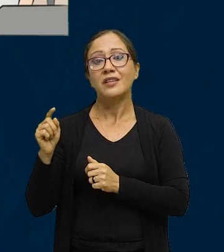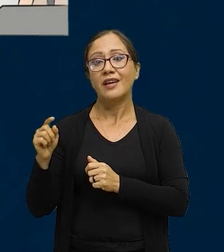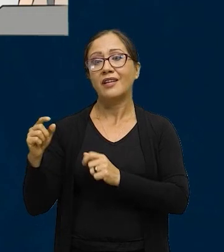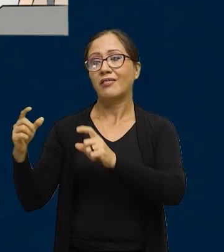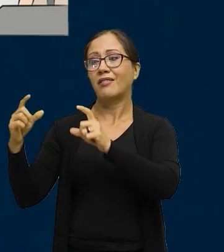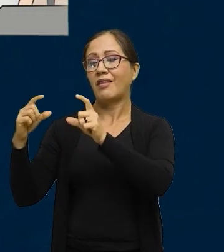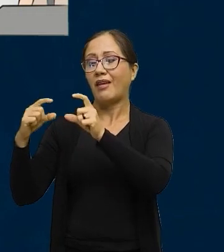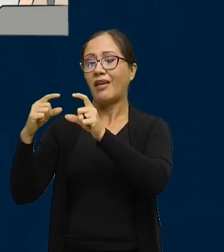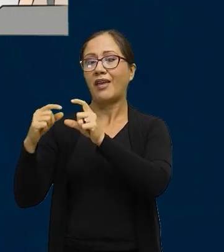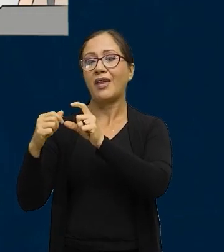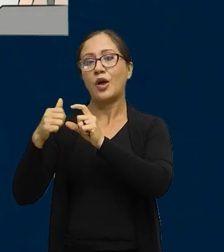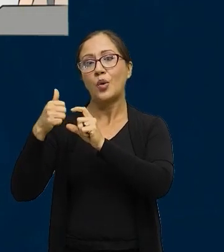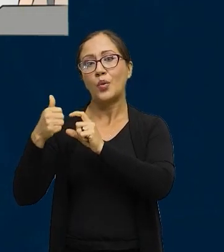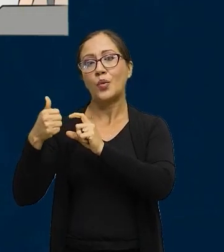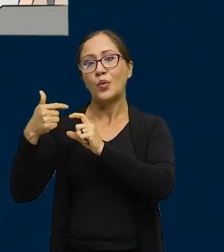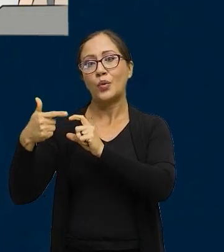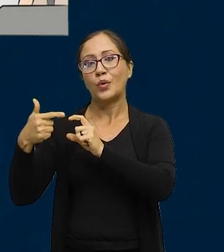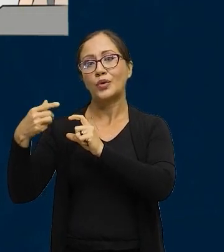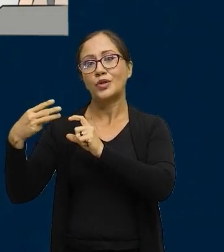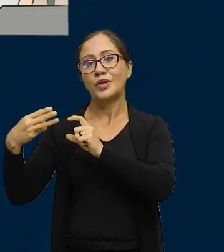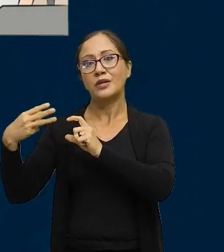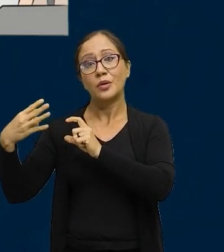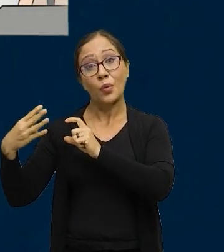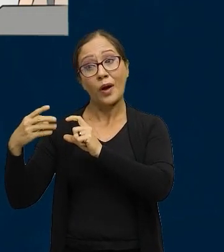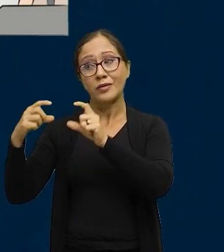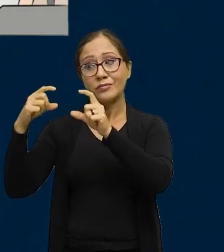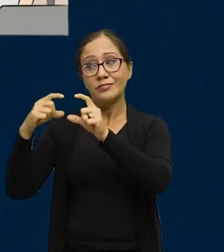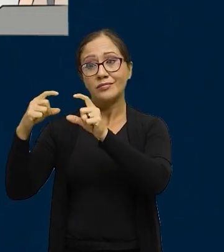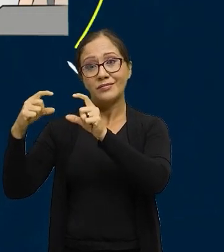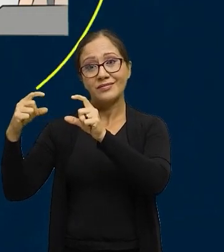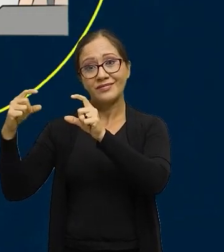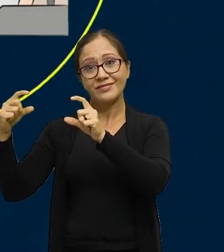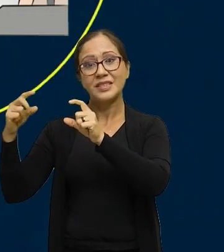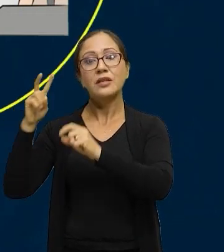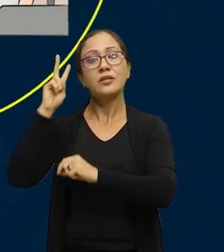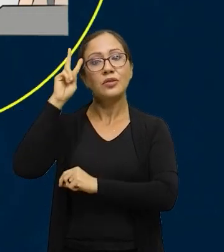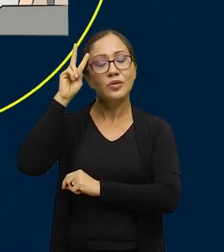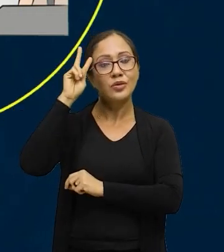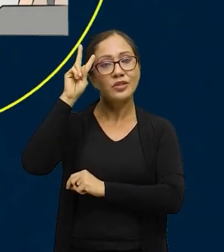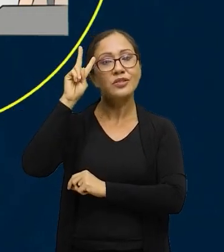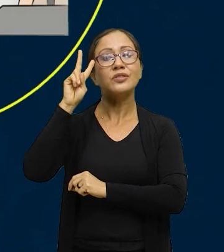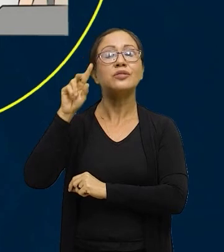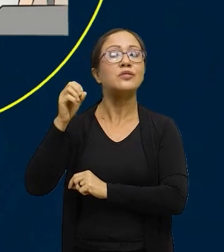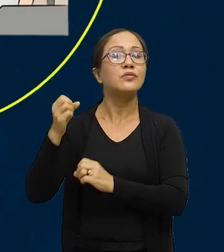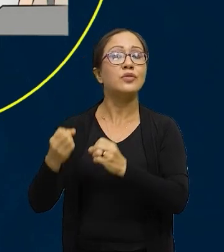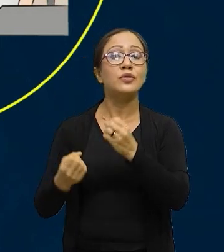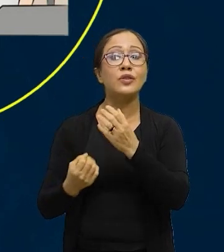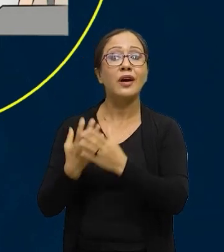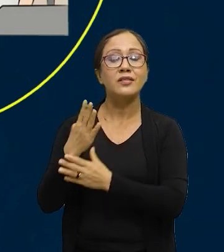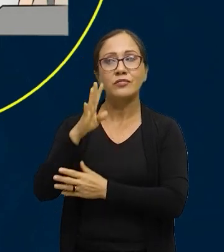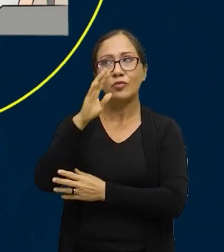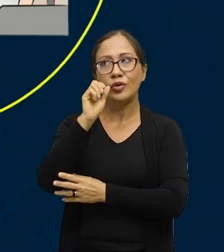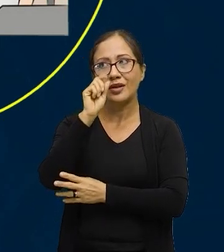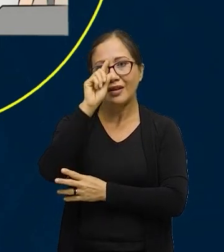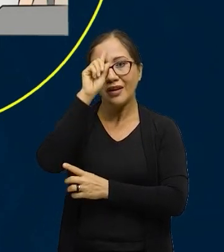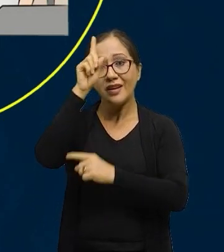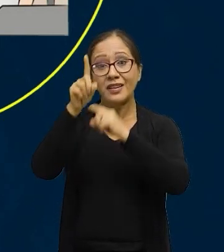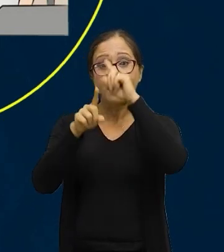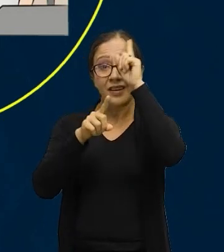frame, 1, 2, 3, 4 frames. Essa história foi construída, foi